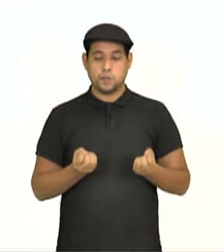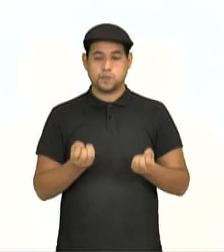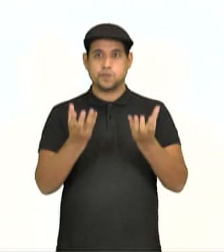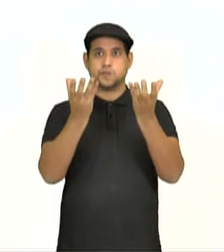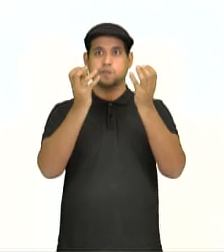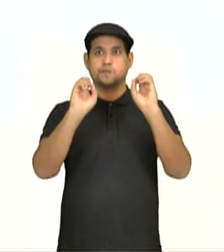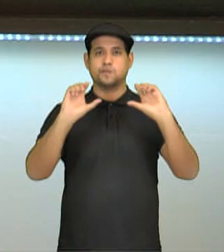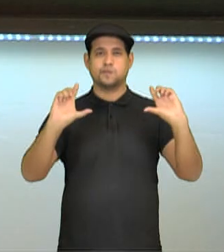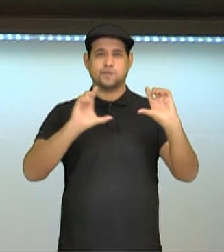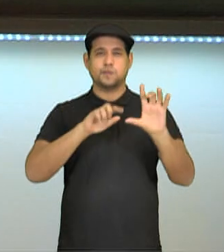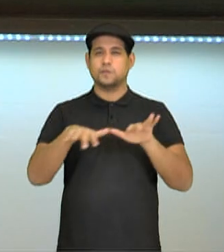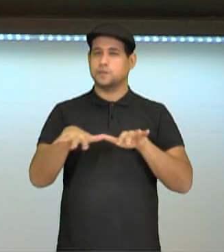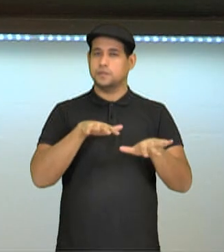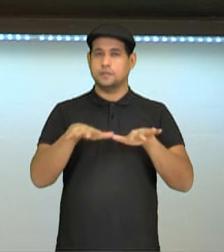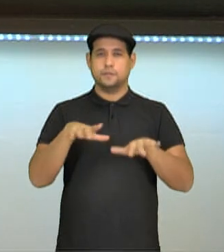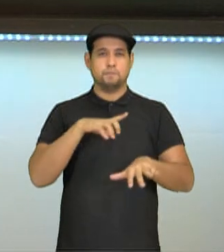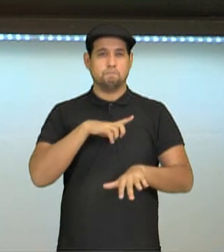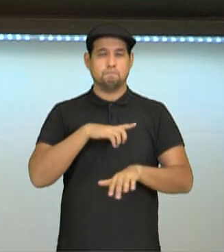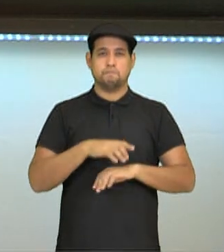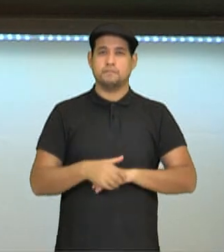em movimento.